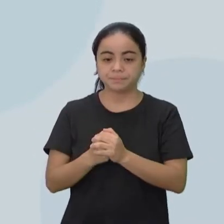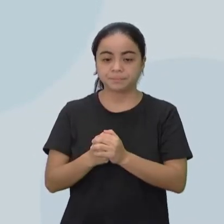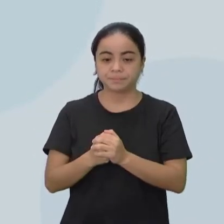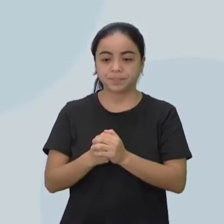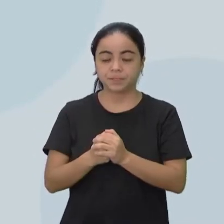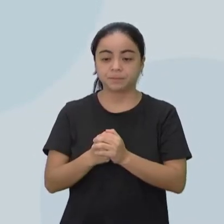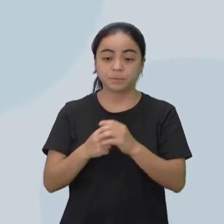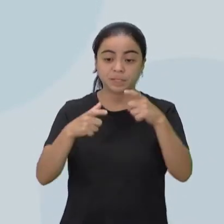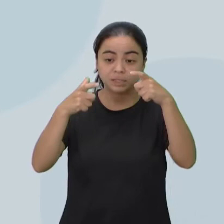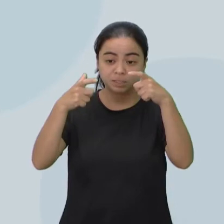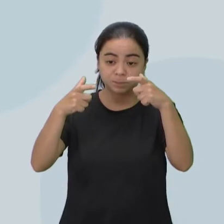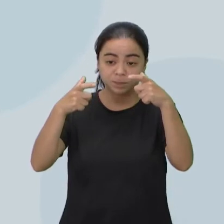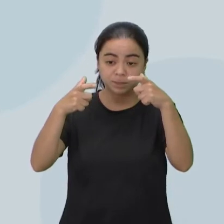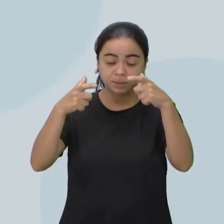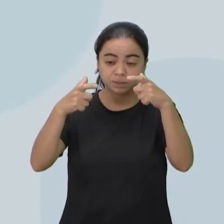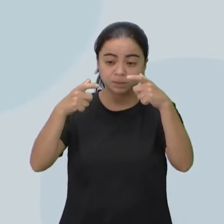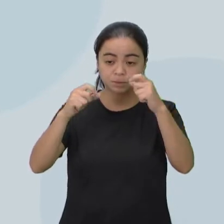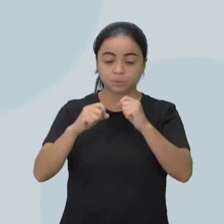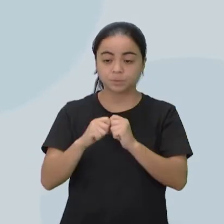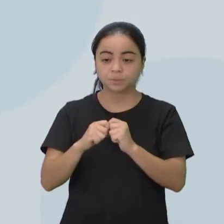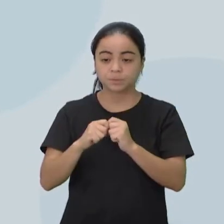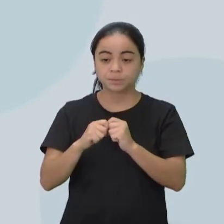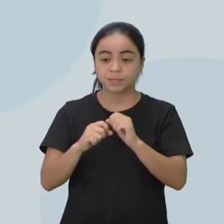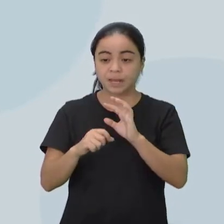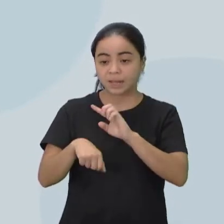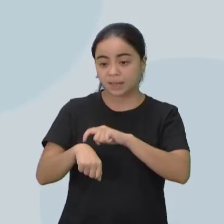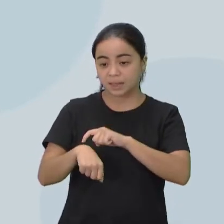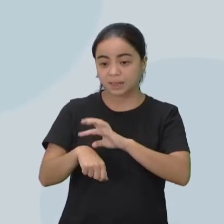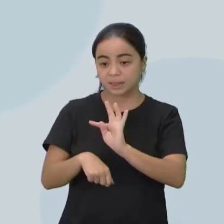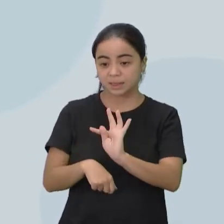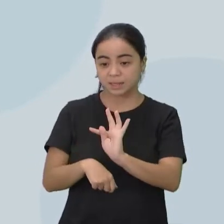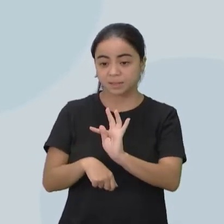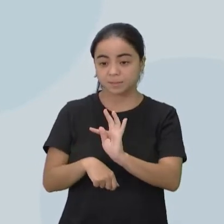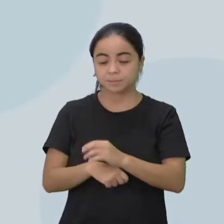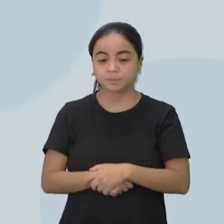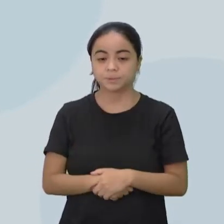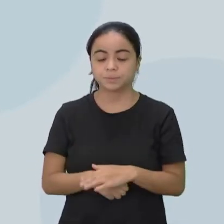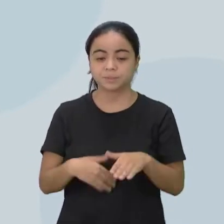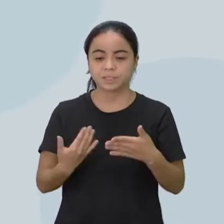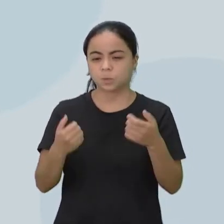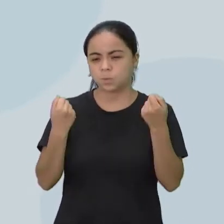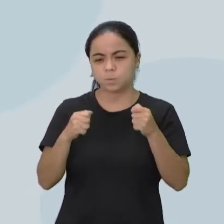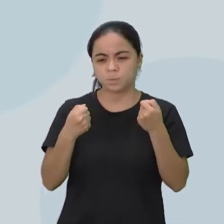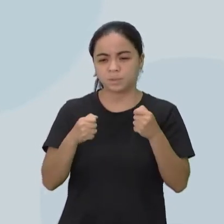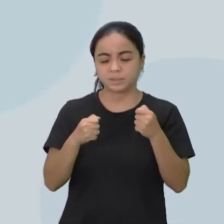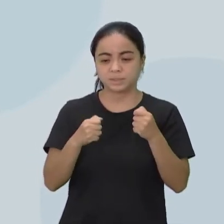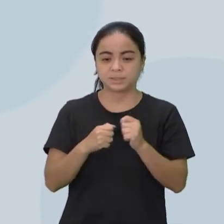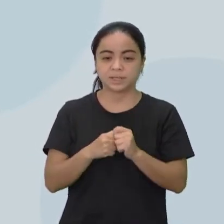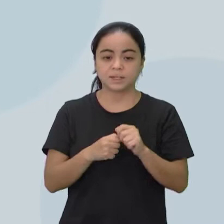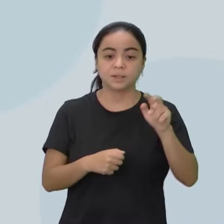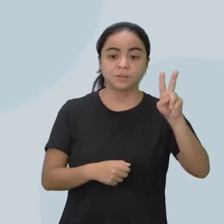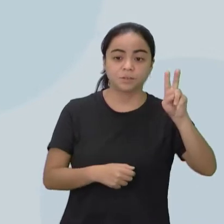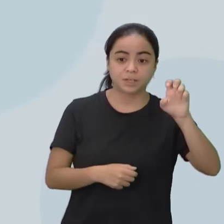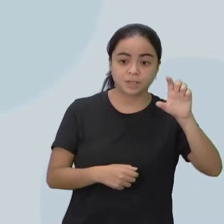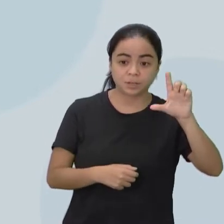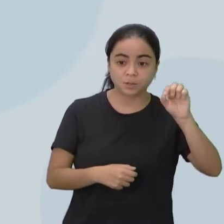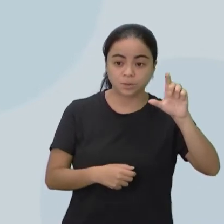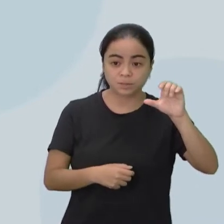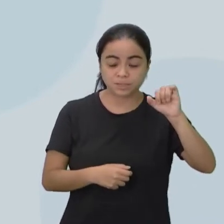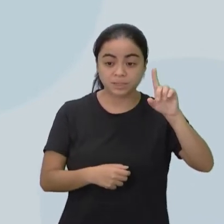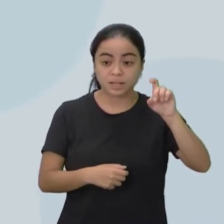distância percorrida pelo tempo gasto para percorrer. Então, a gente não precisa escrever, né?